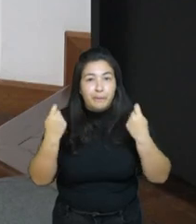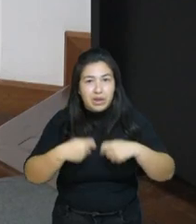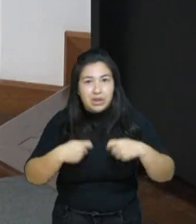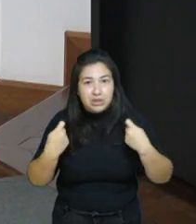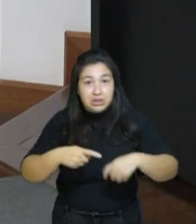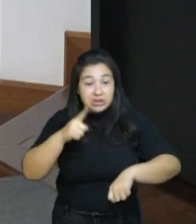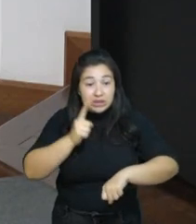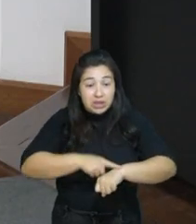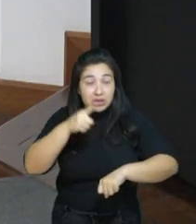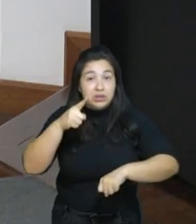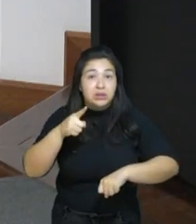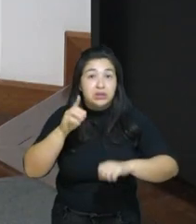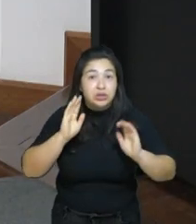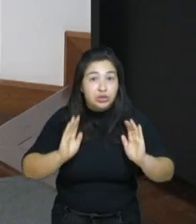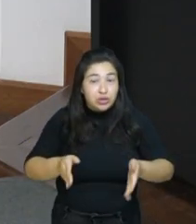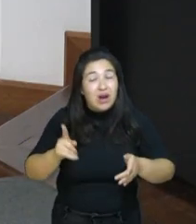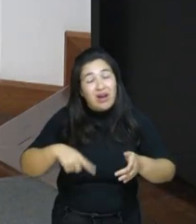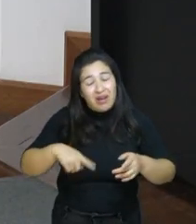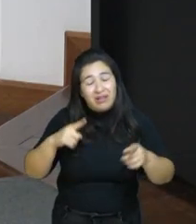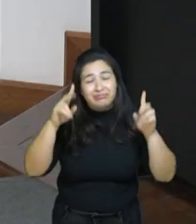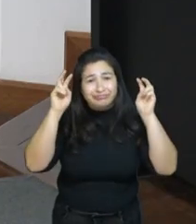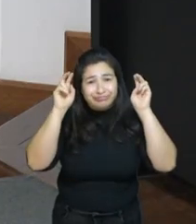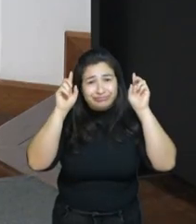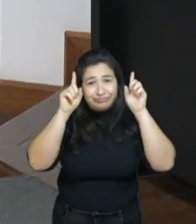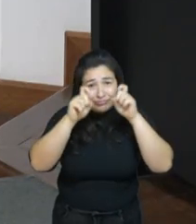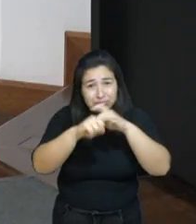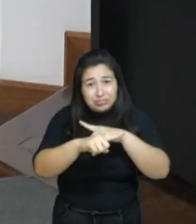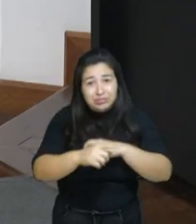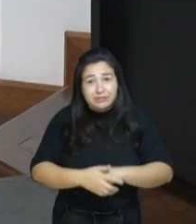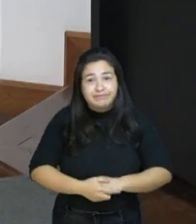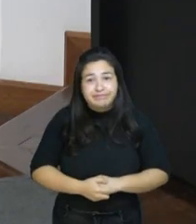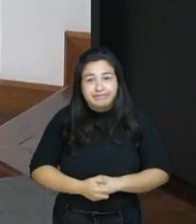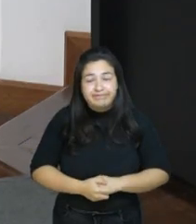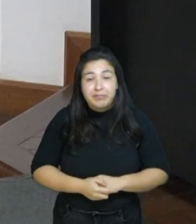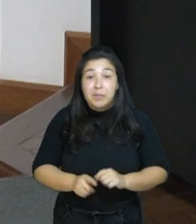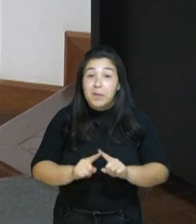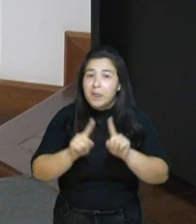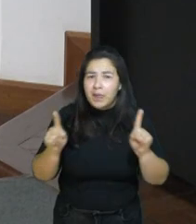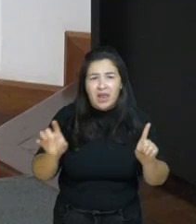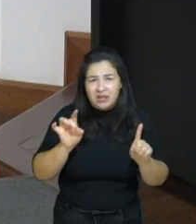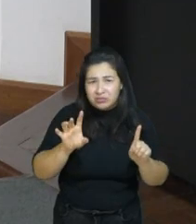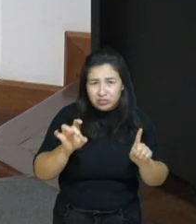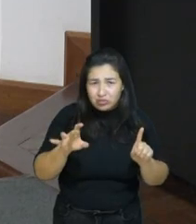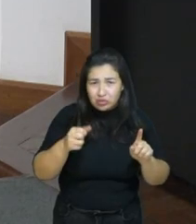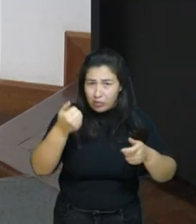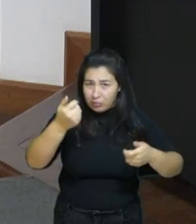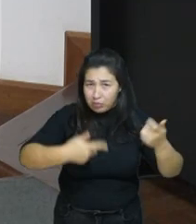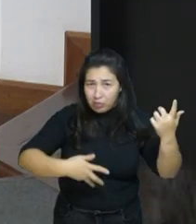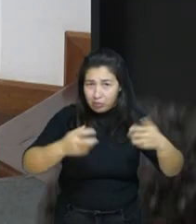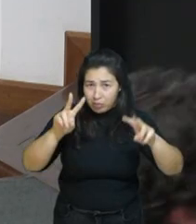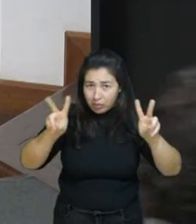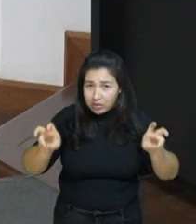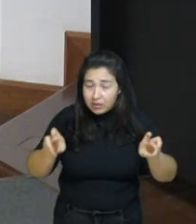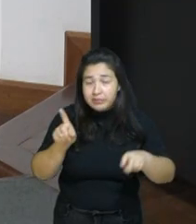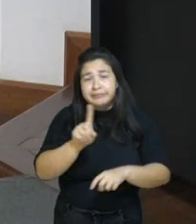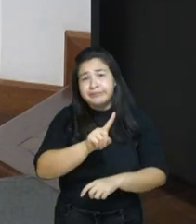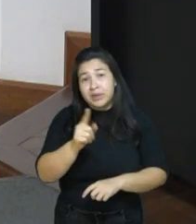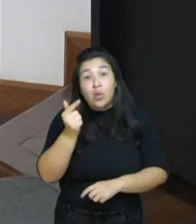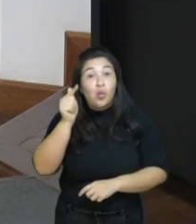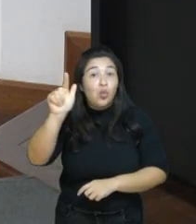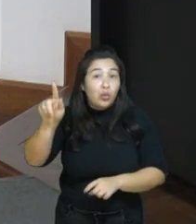abruptamente, realmente não é mais complicado. Mas eu não vou falar sobre isso. Deixa eu ver se eu consigo